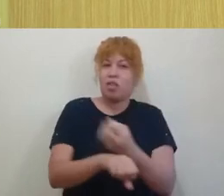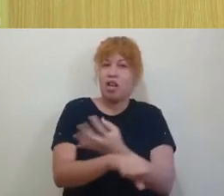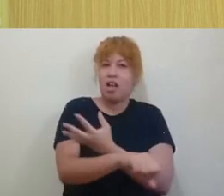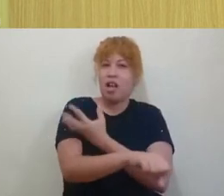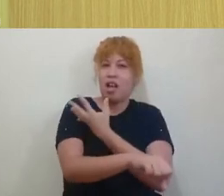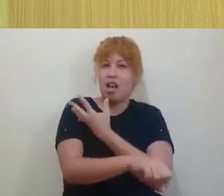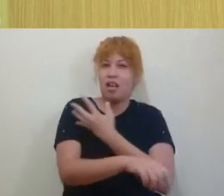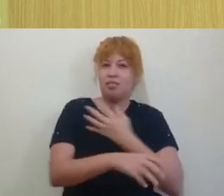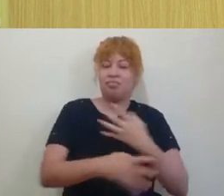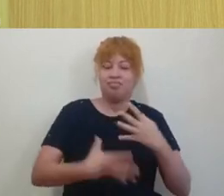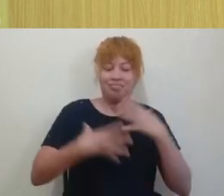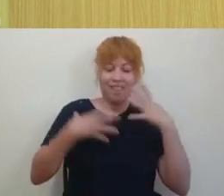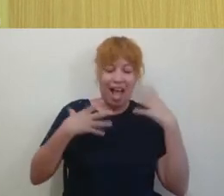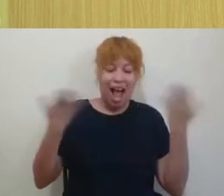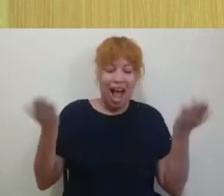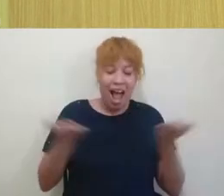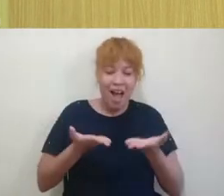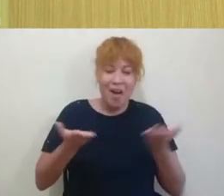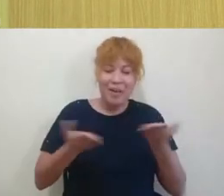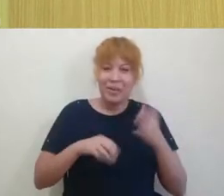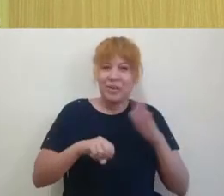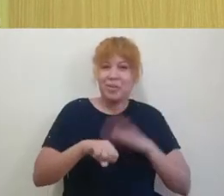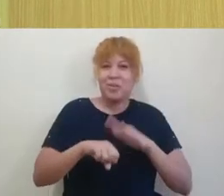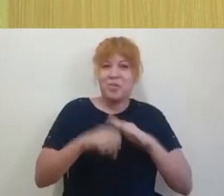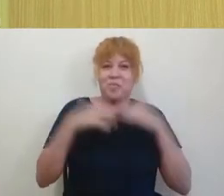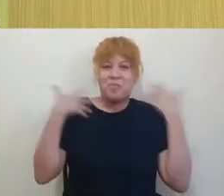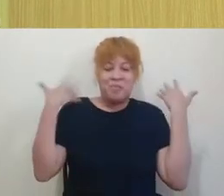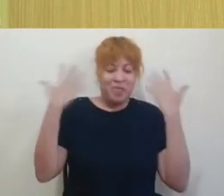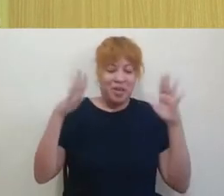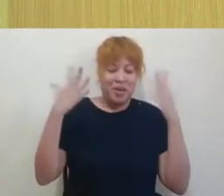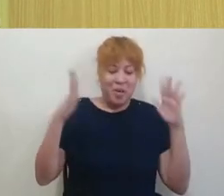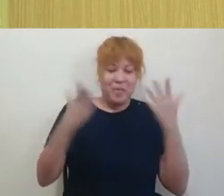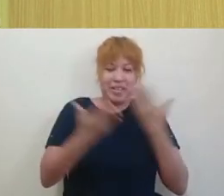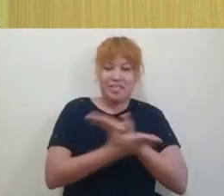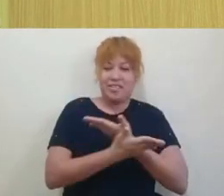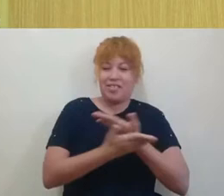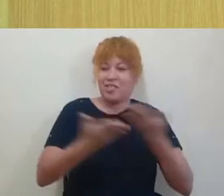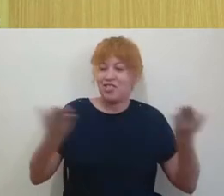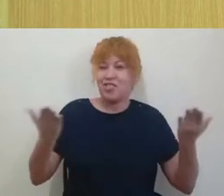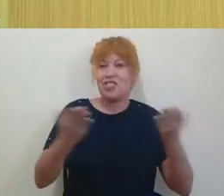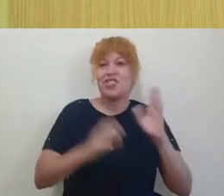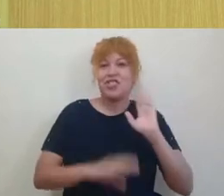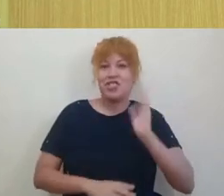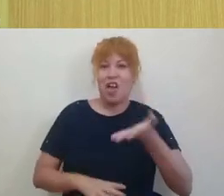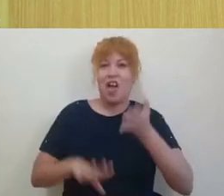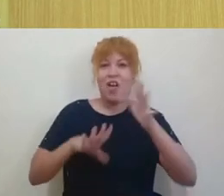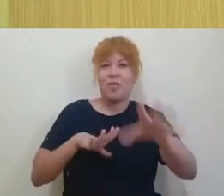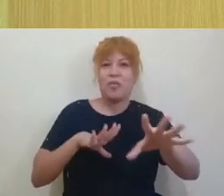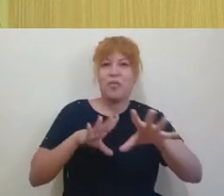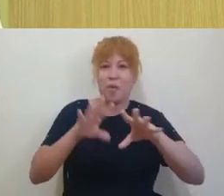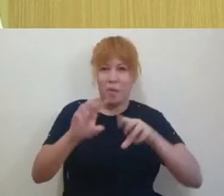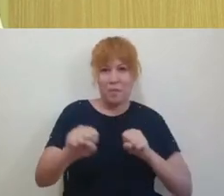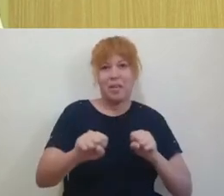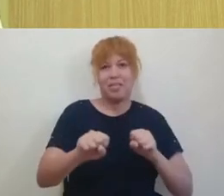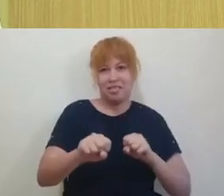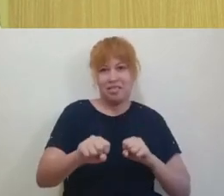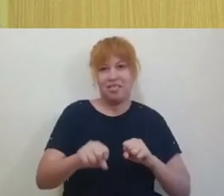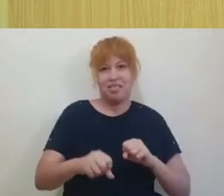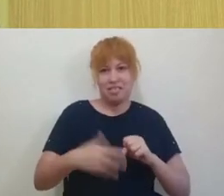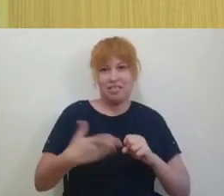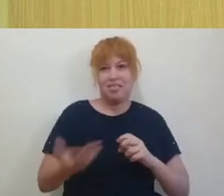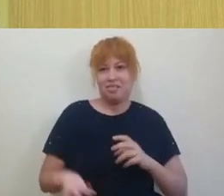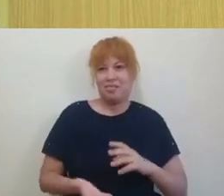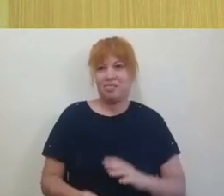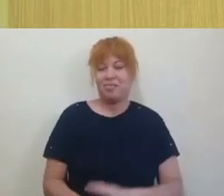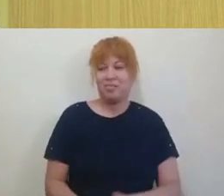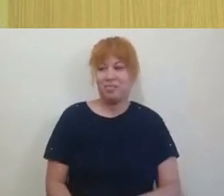excludente de a gente contribuir com a nossa formação para a construção de um mundo mais justo. E aí eu queria